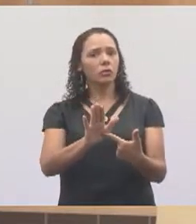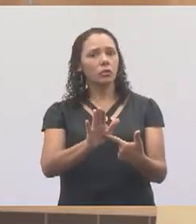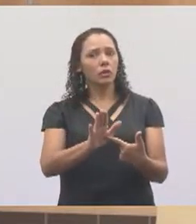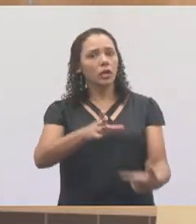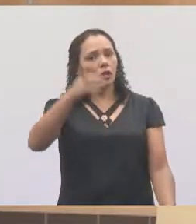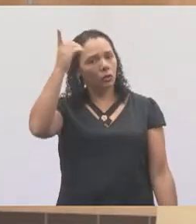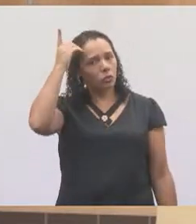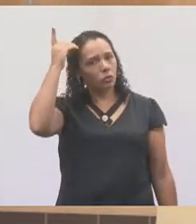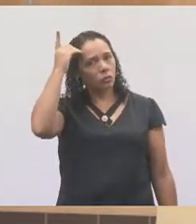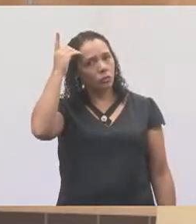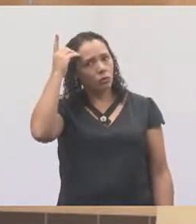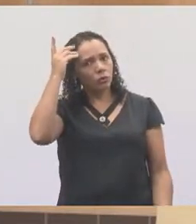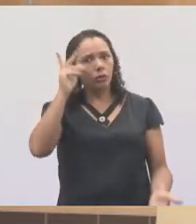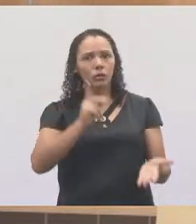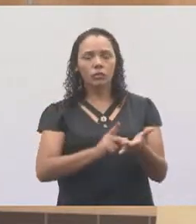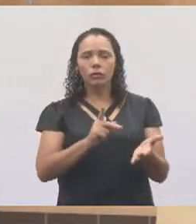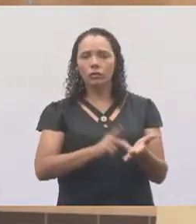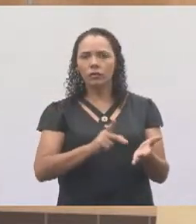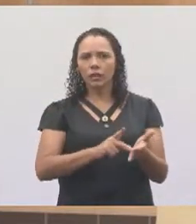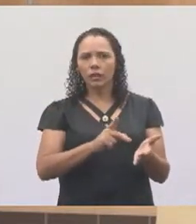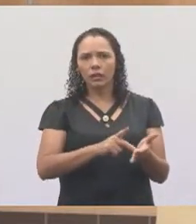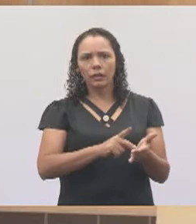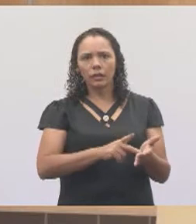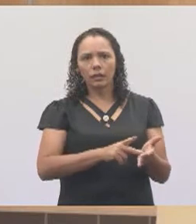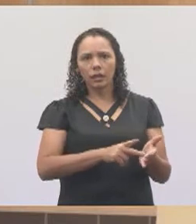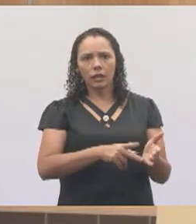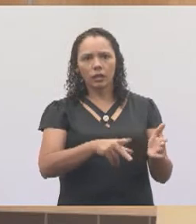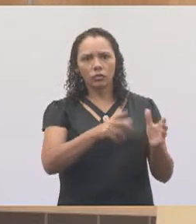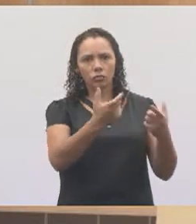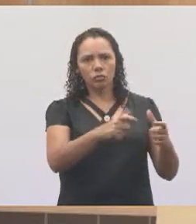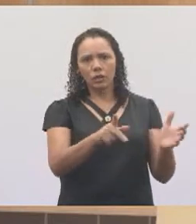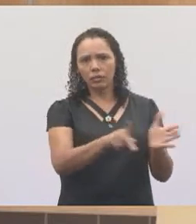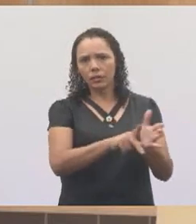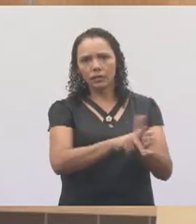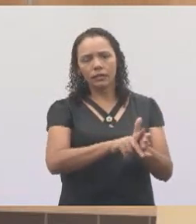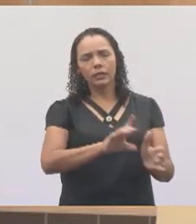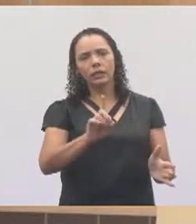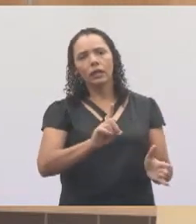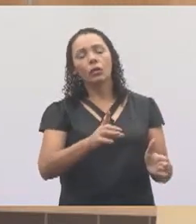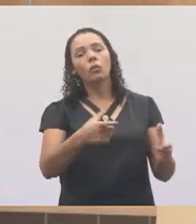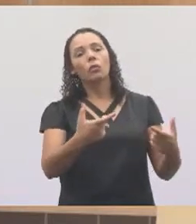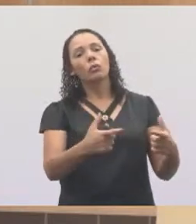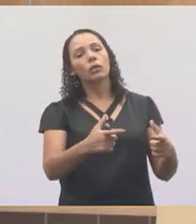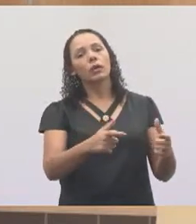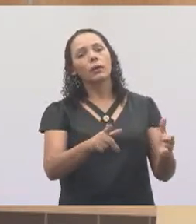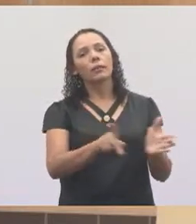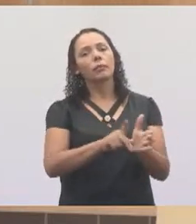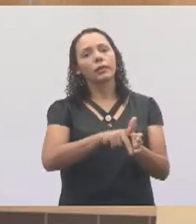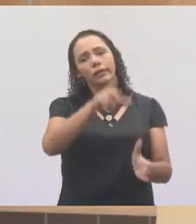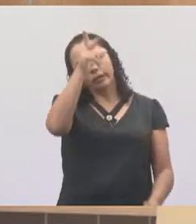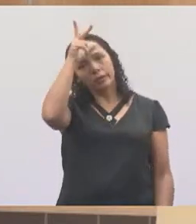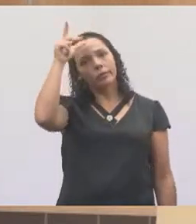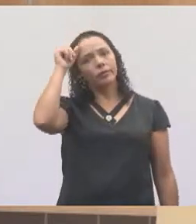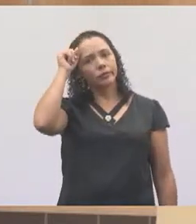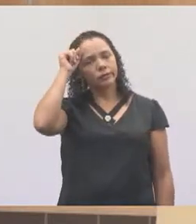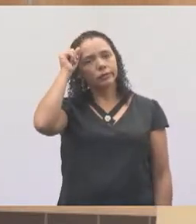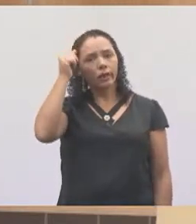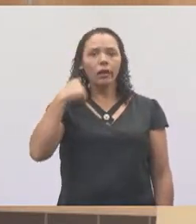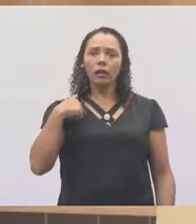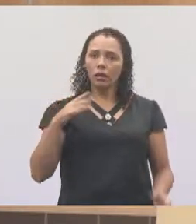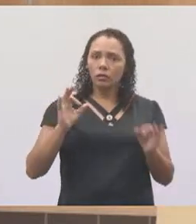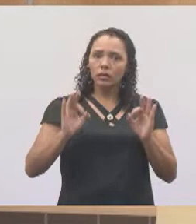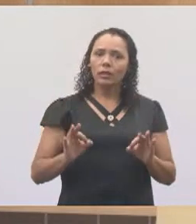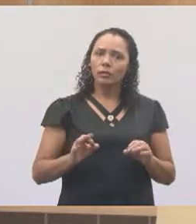não era dono da terra, que a terra é da prefeitura. Eu estava correto. Mas quase que eu respondi um processo criminal por